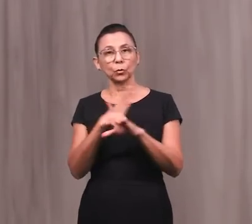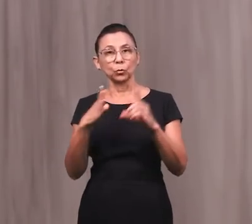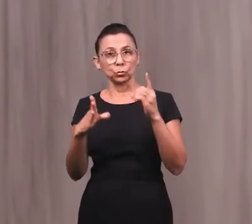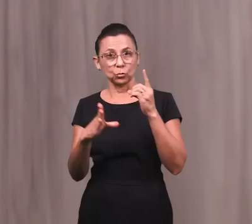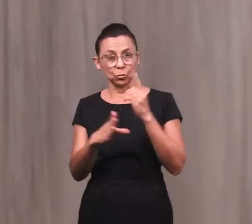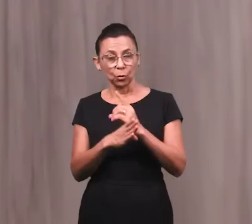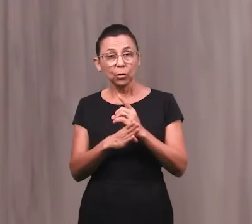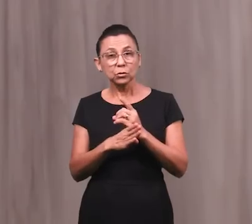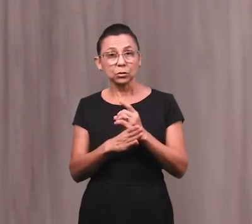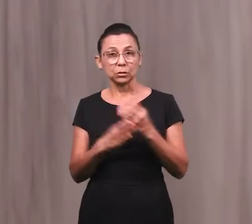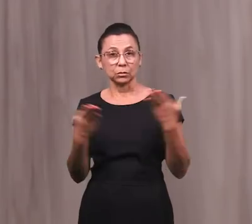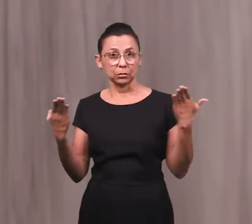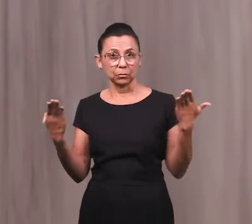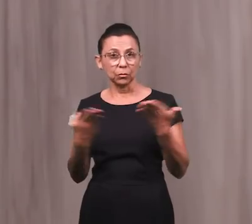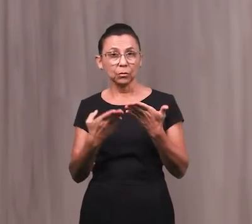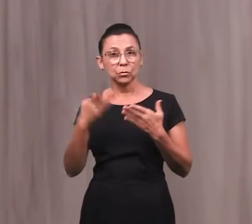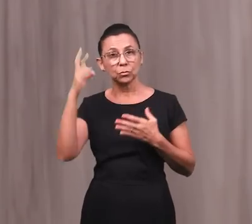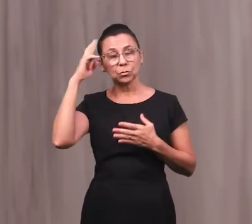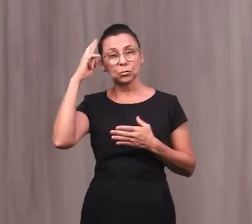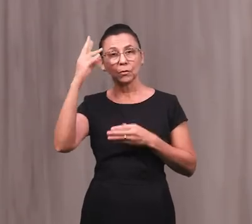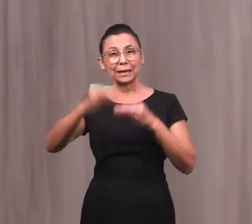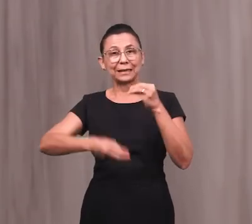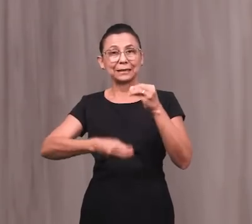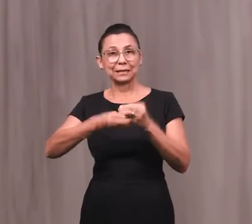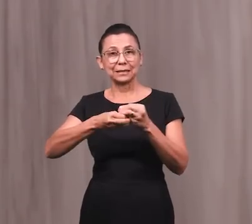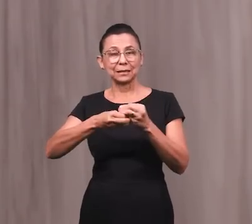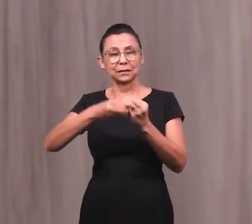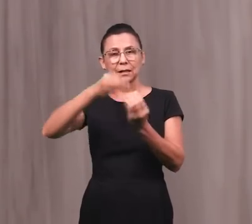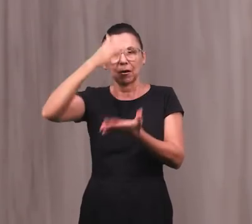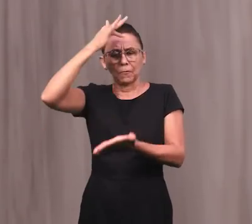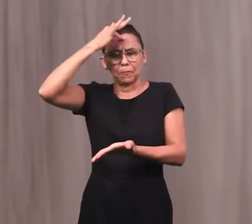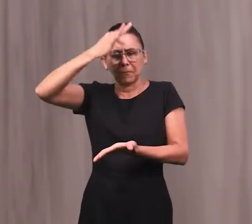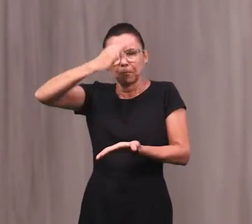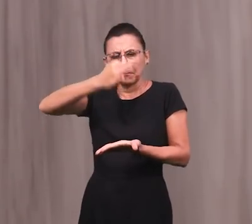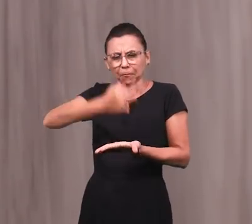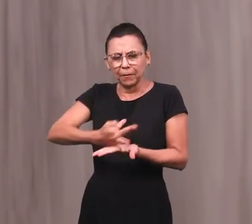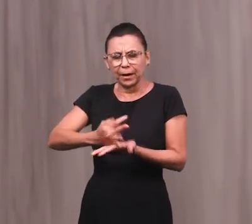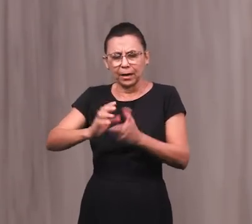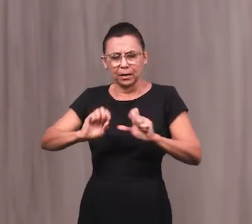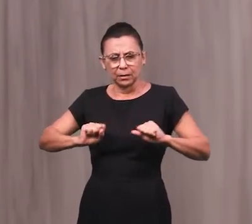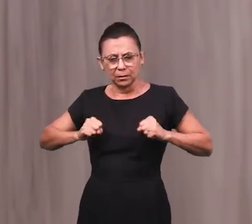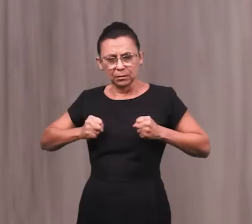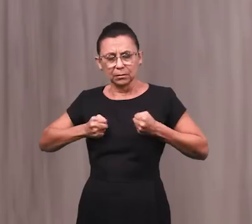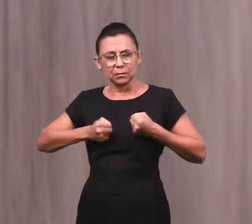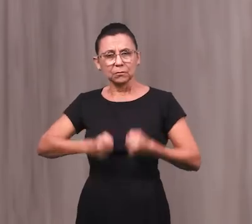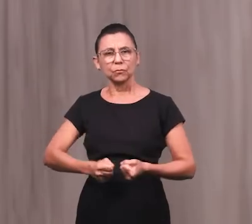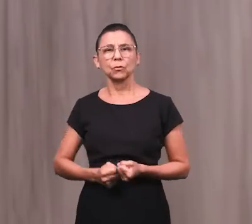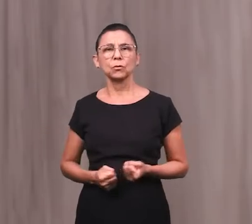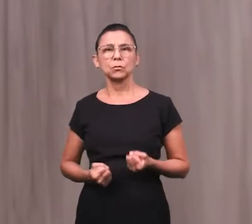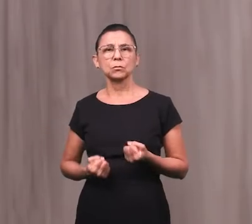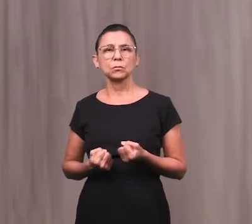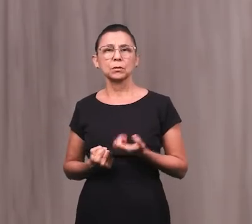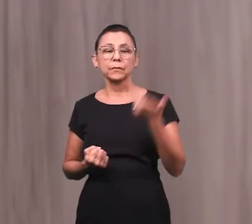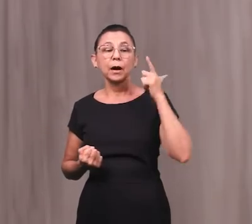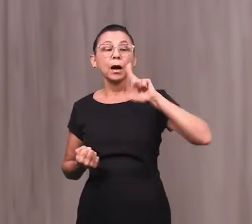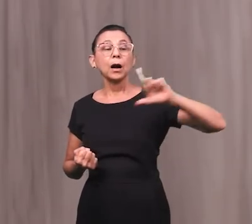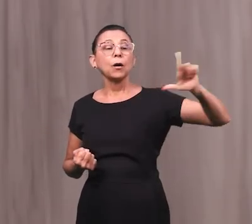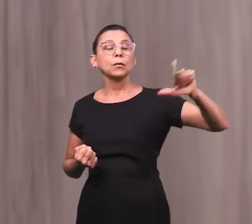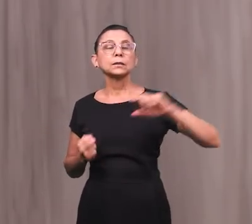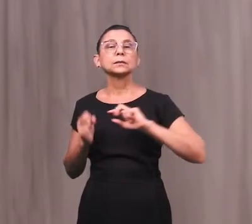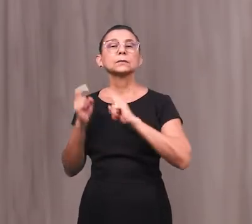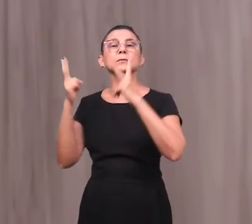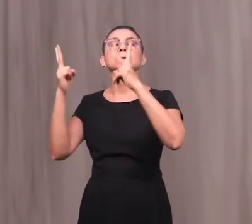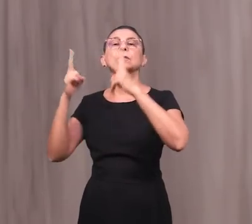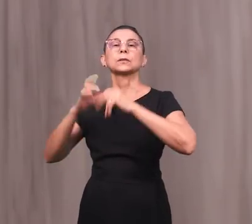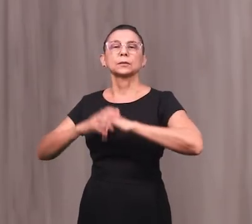acrescentará fé, acrescentará ânimo e serão fortalecidos e ele alcançará a vitória nessa